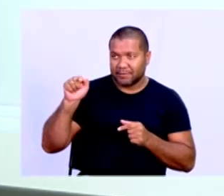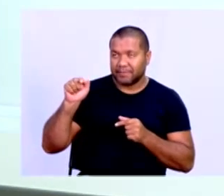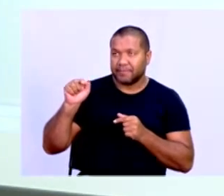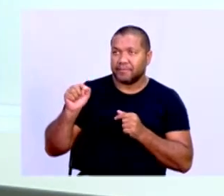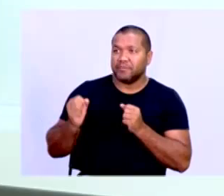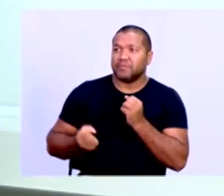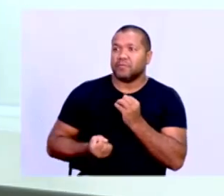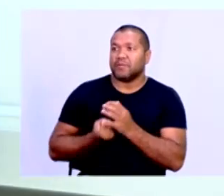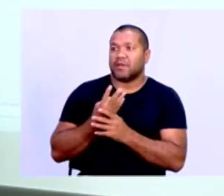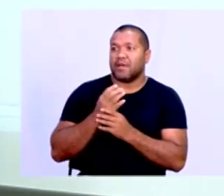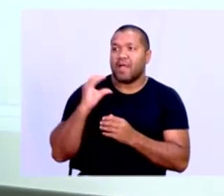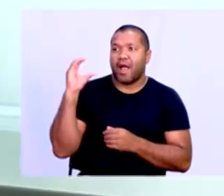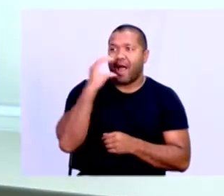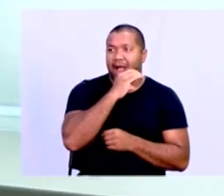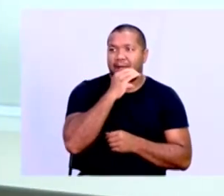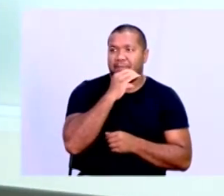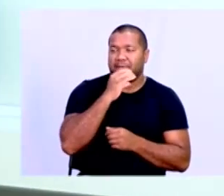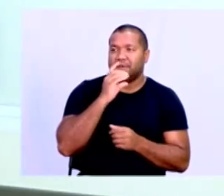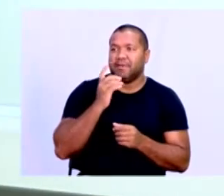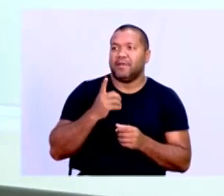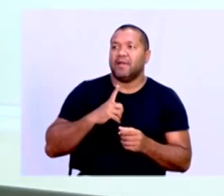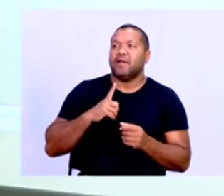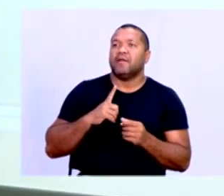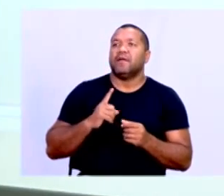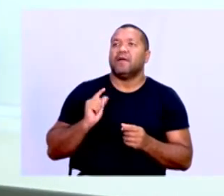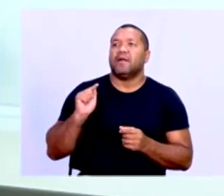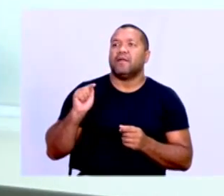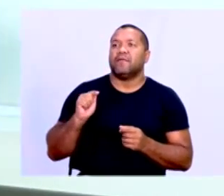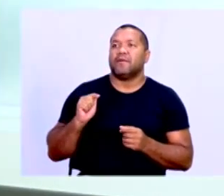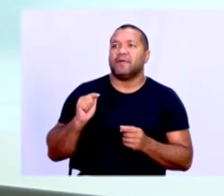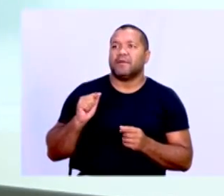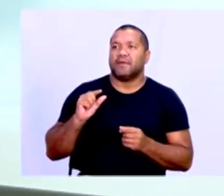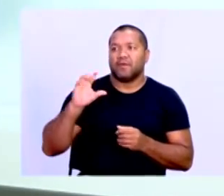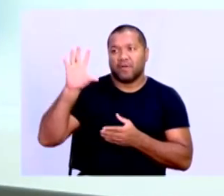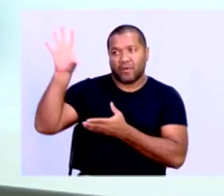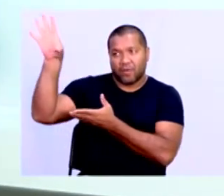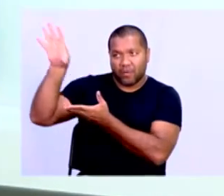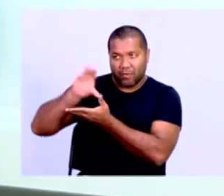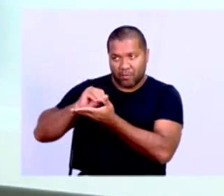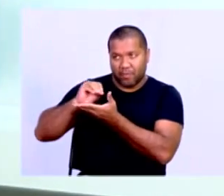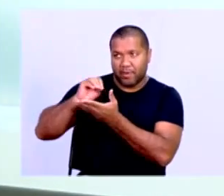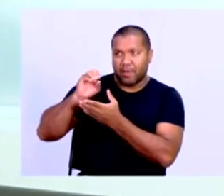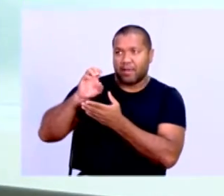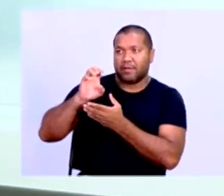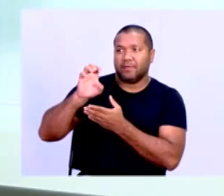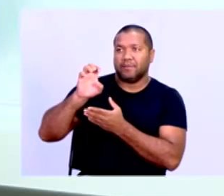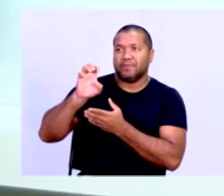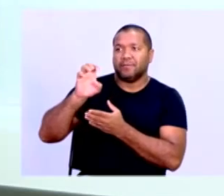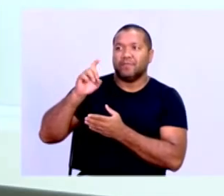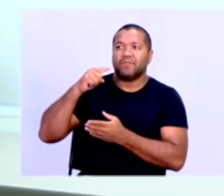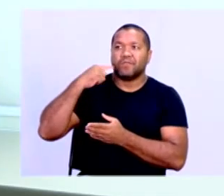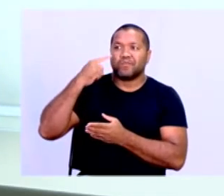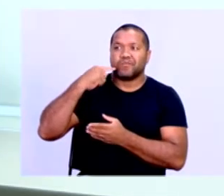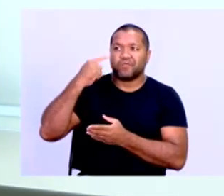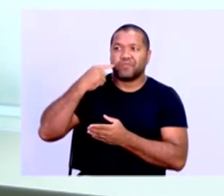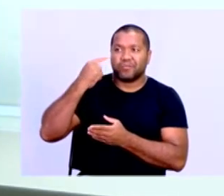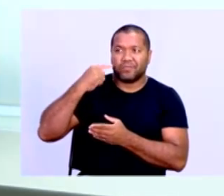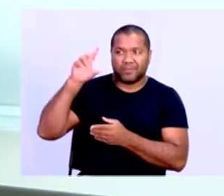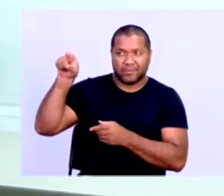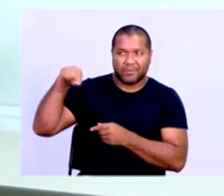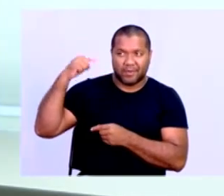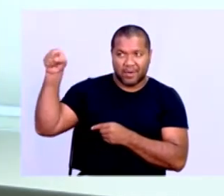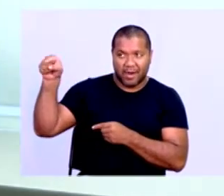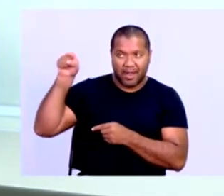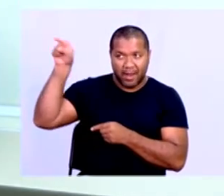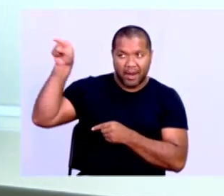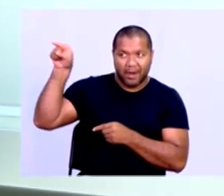desenvolvimento ágil, essa técnica, ela foi trazida dos Estados Unidos, né? Foi trazida de fora. Lá